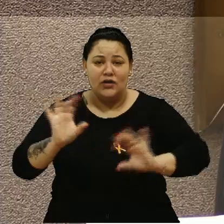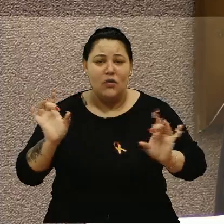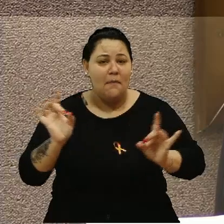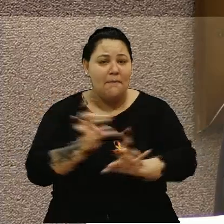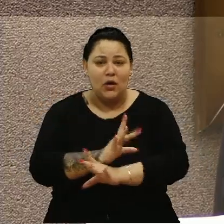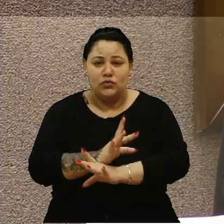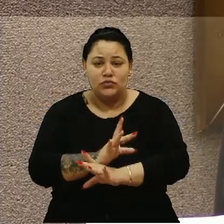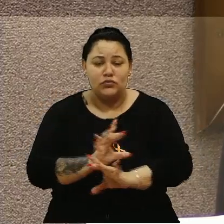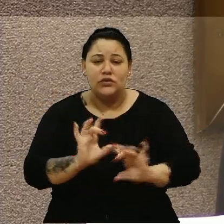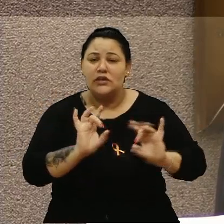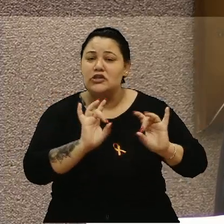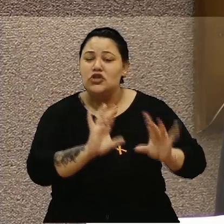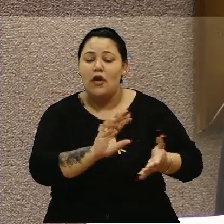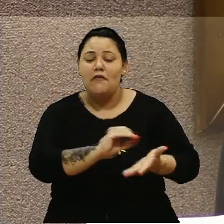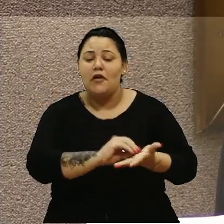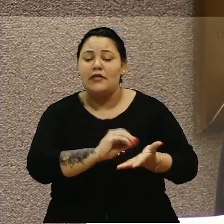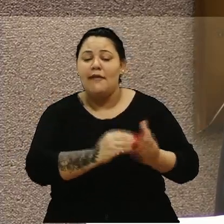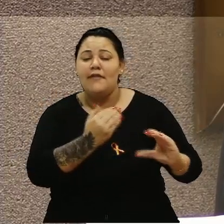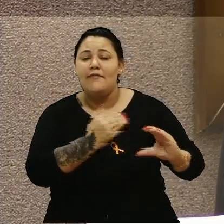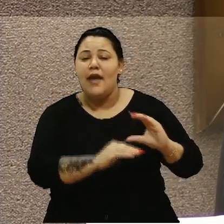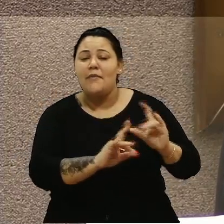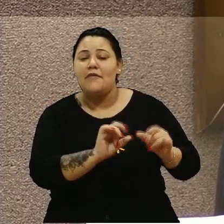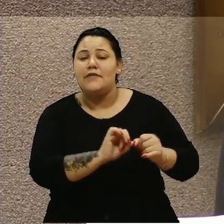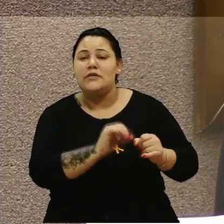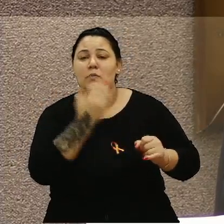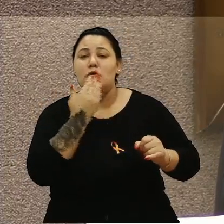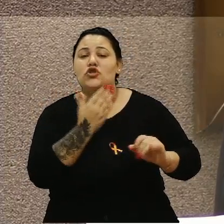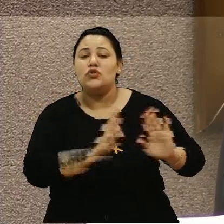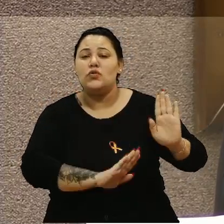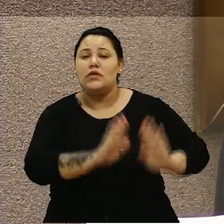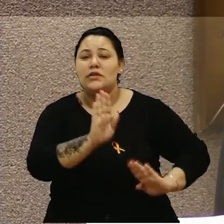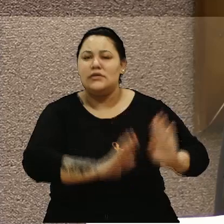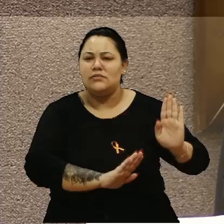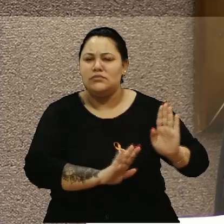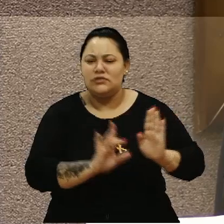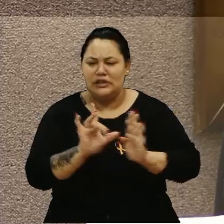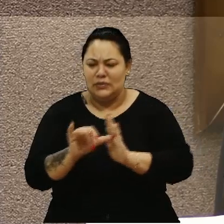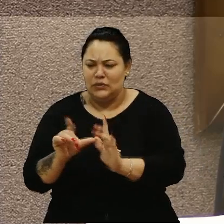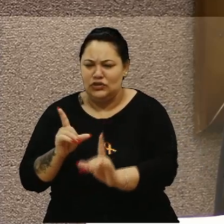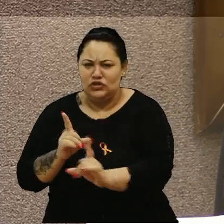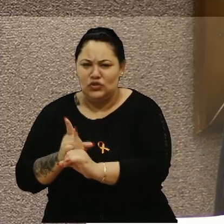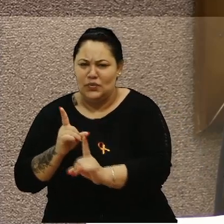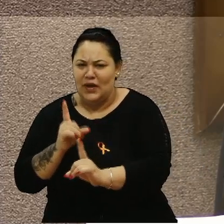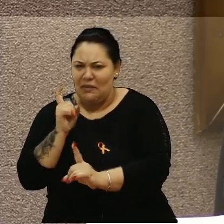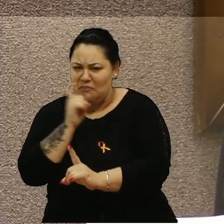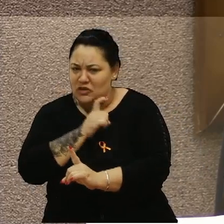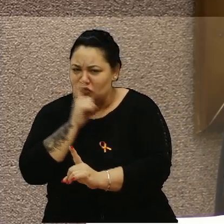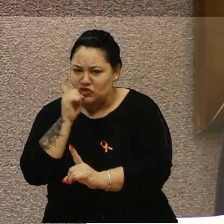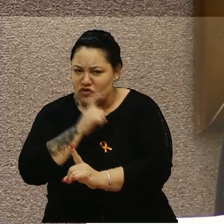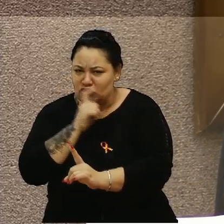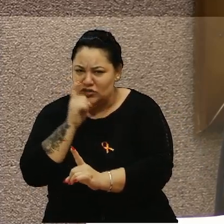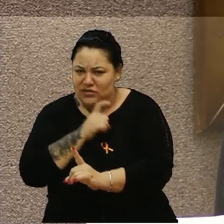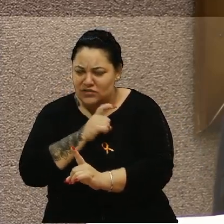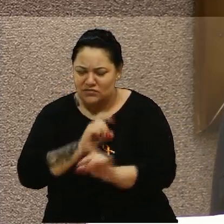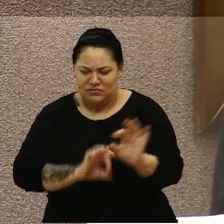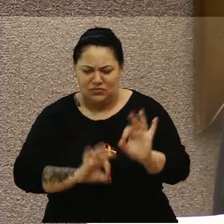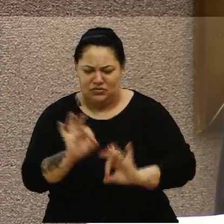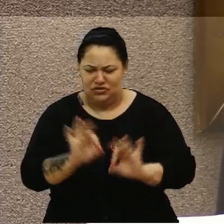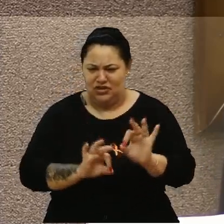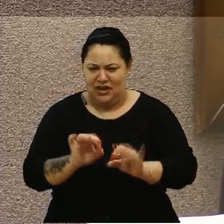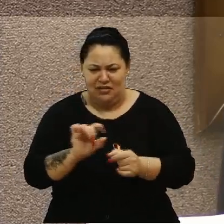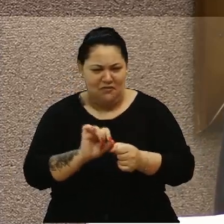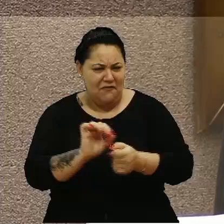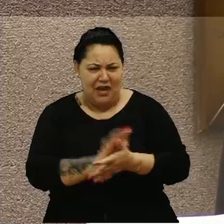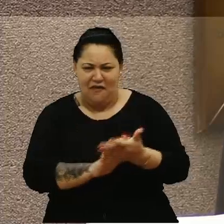só para ser encaminhado para a licitação, né? Depois nós soubemos que era uma mentira, tá? O projeto não tinha sido encaminhado